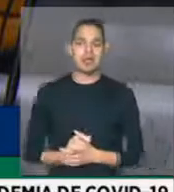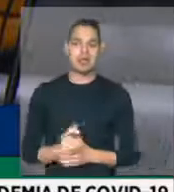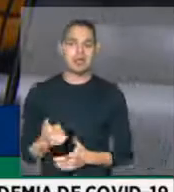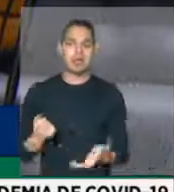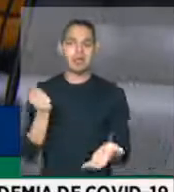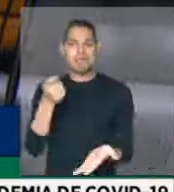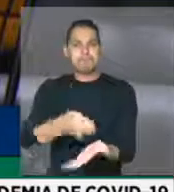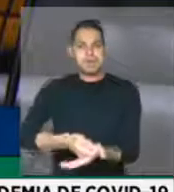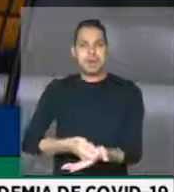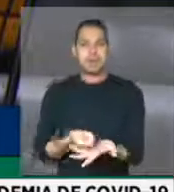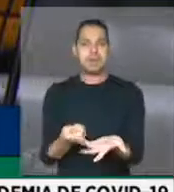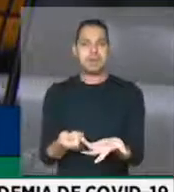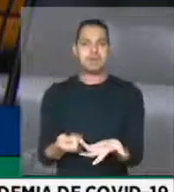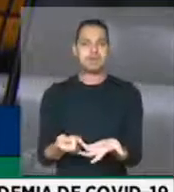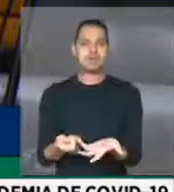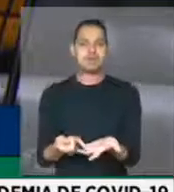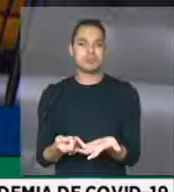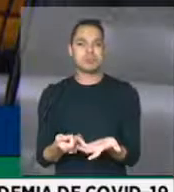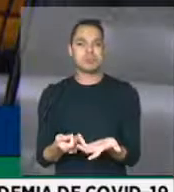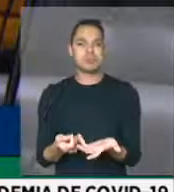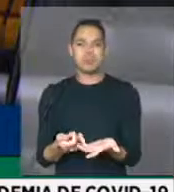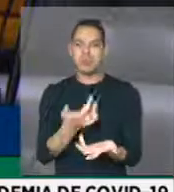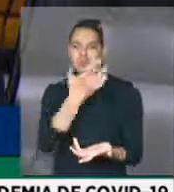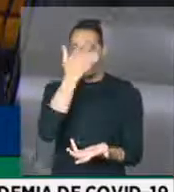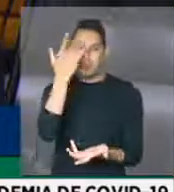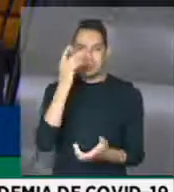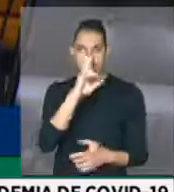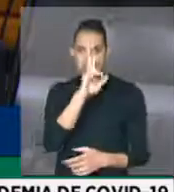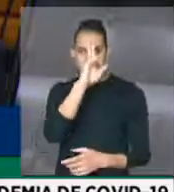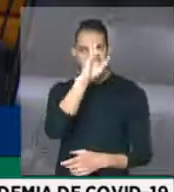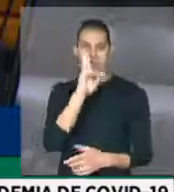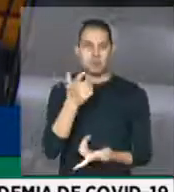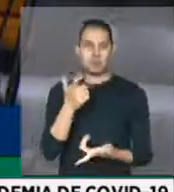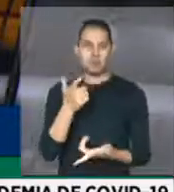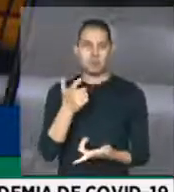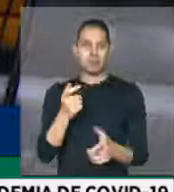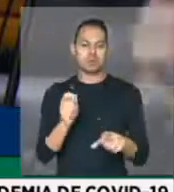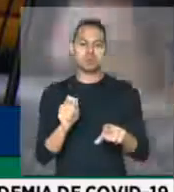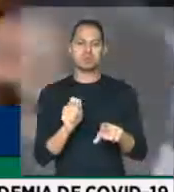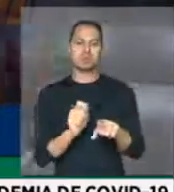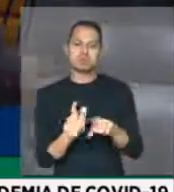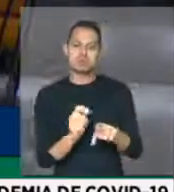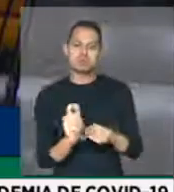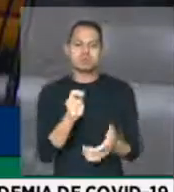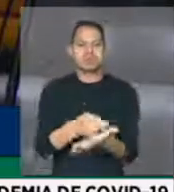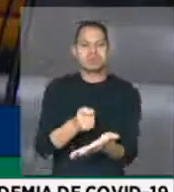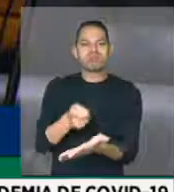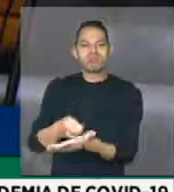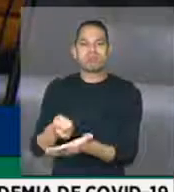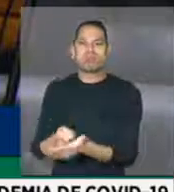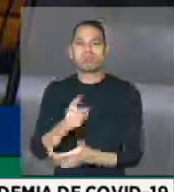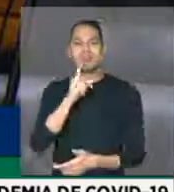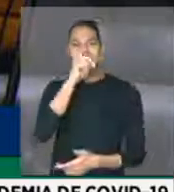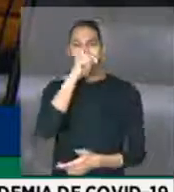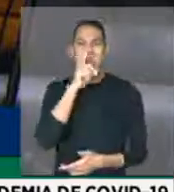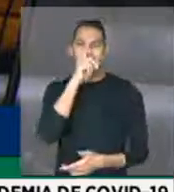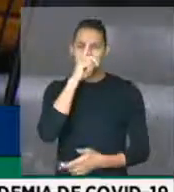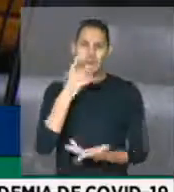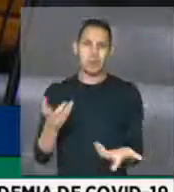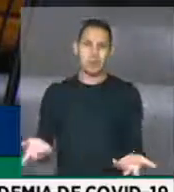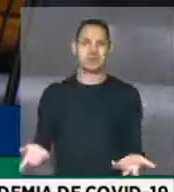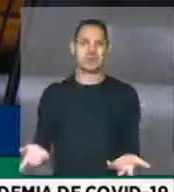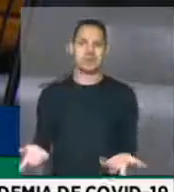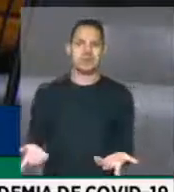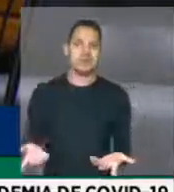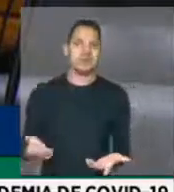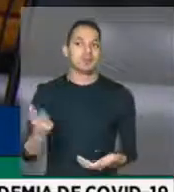conseguir pagar do que aquele que loca o apartamento, o imóvel. Então é muito perigoso o que estamos mexendo aqui. Apesar